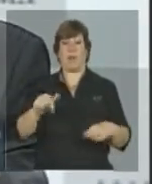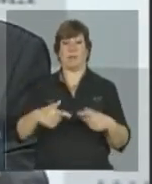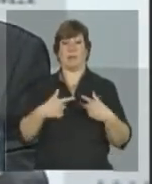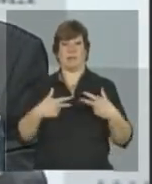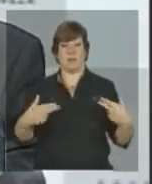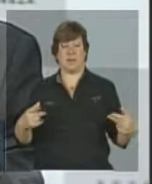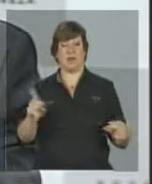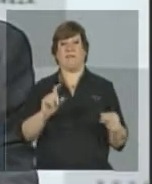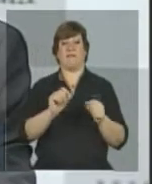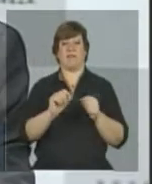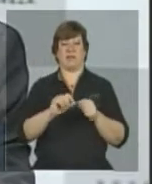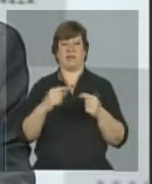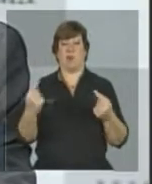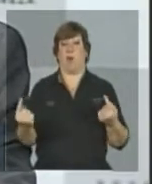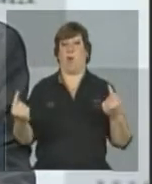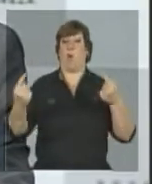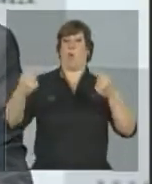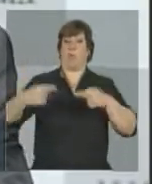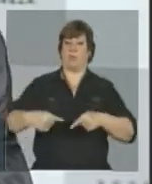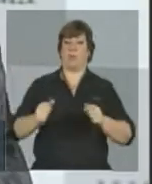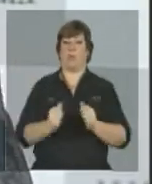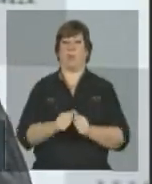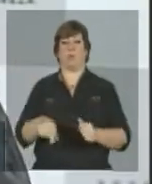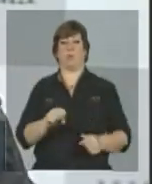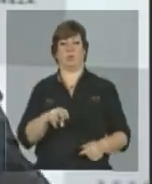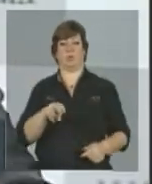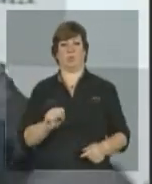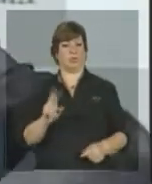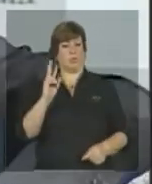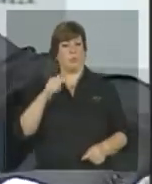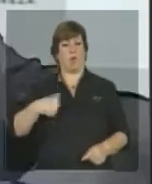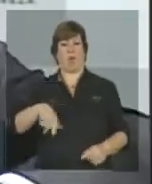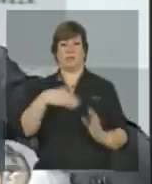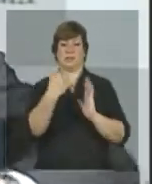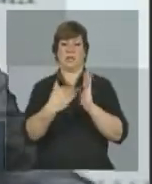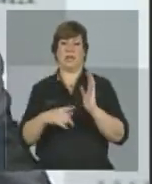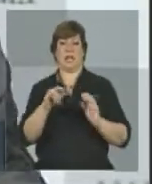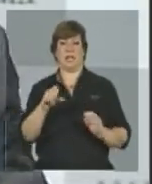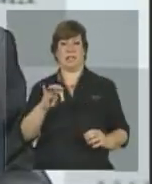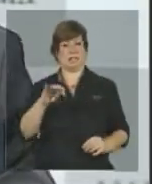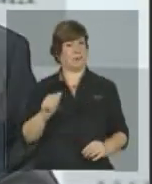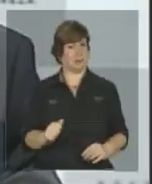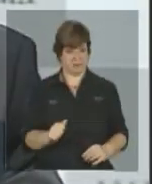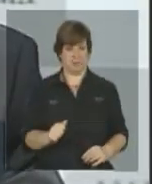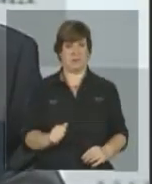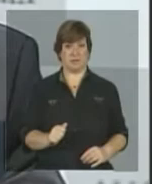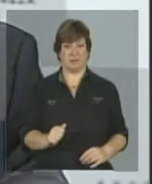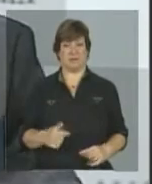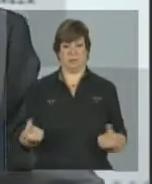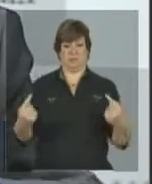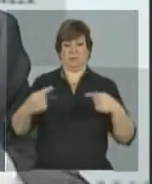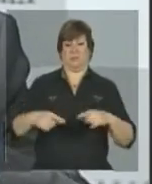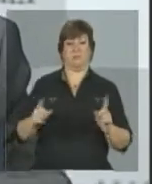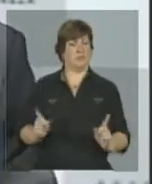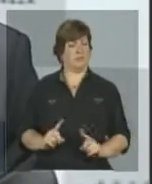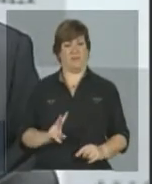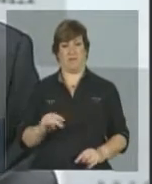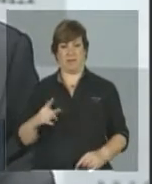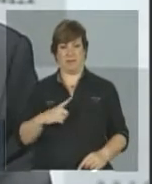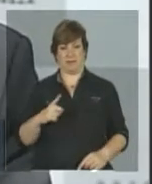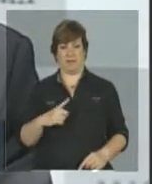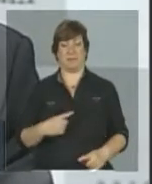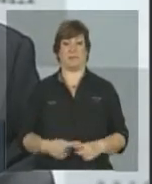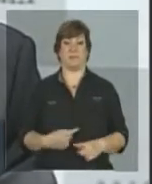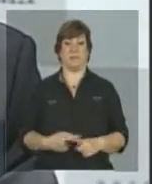façam competição com o sistema de saúde, com a nossa lista. Essas pessoas não vão ter essa competição. Quando